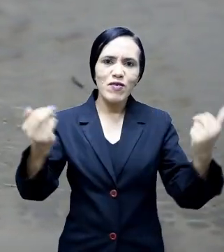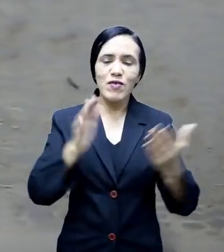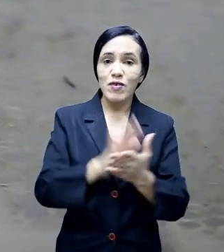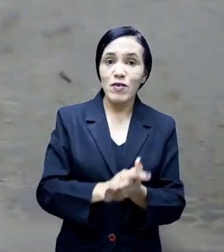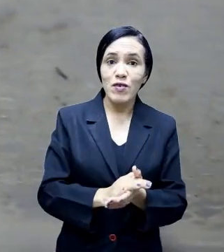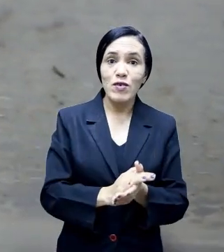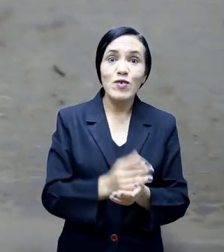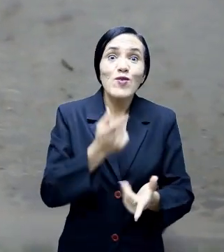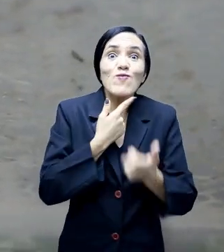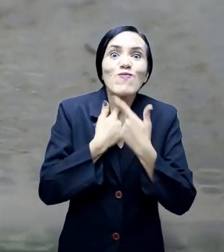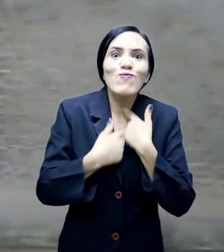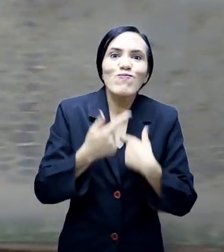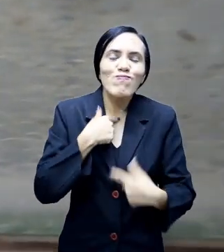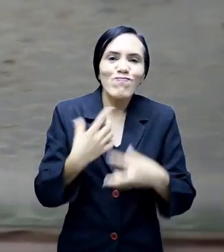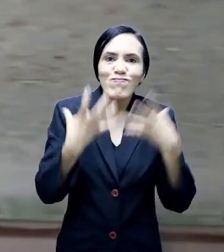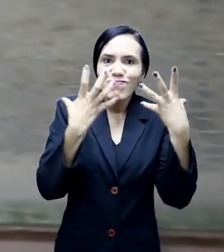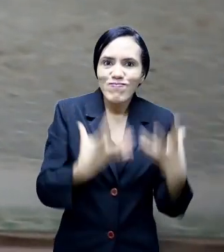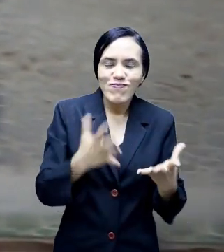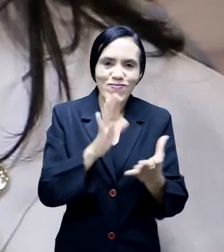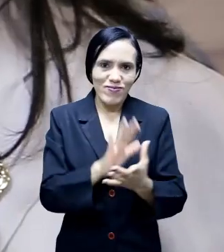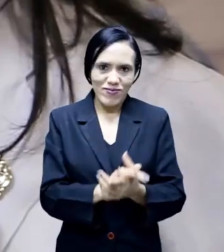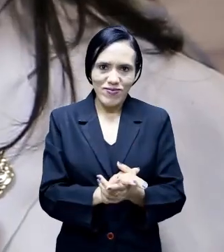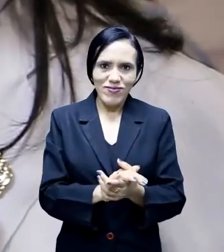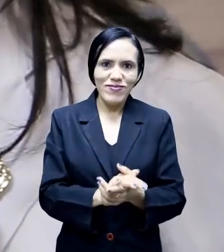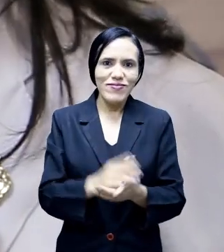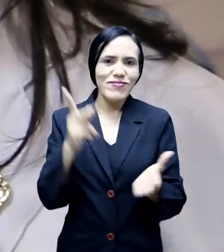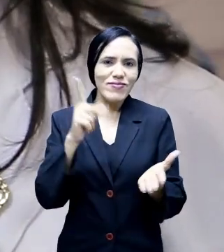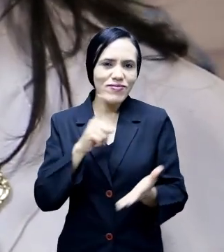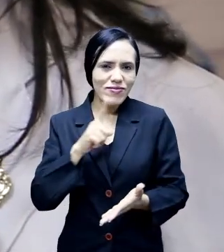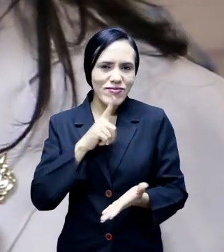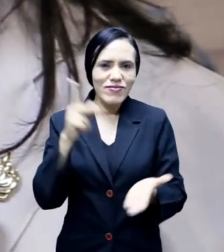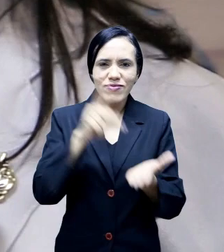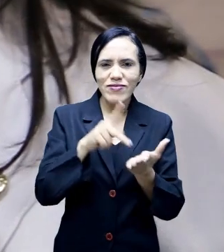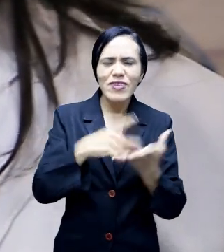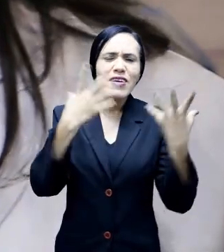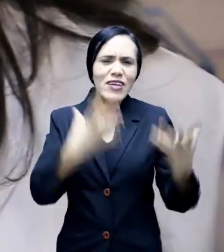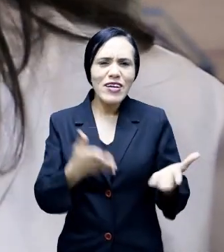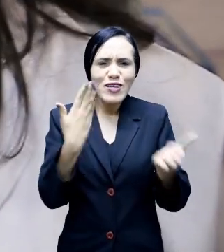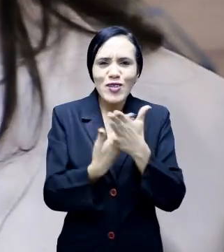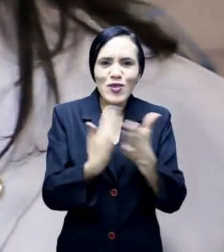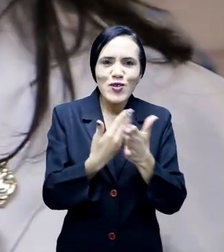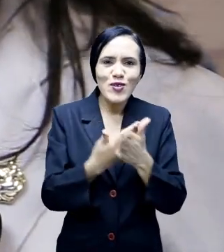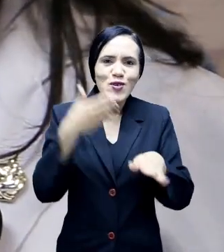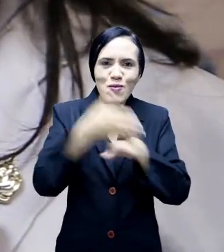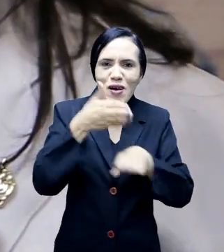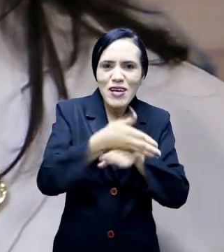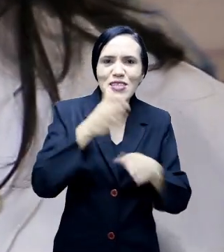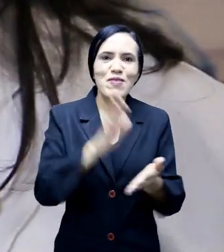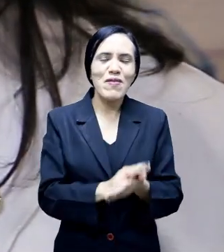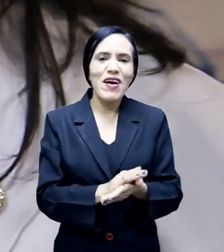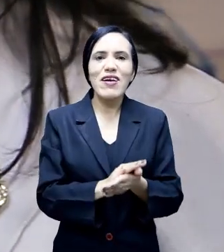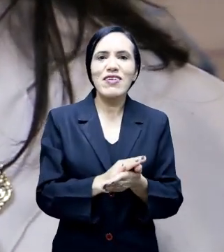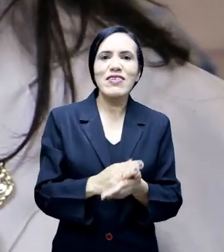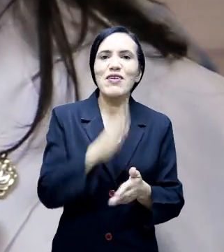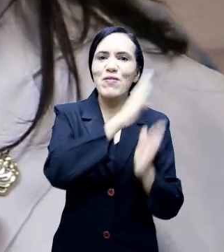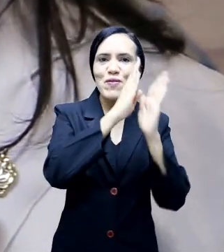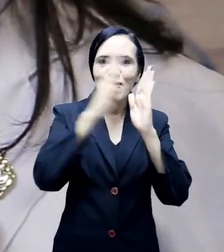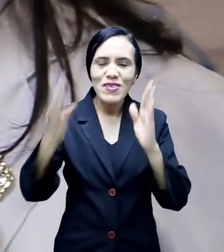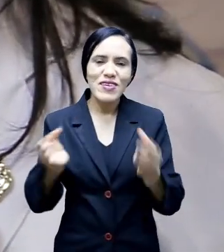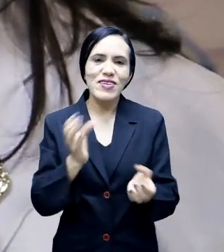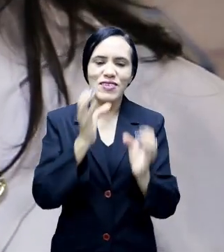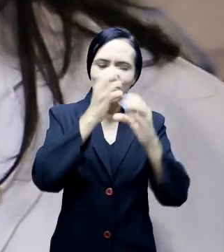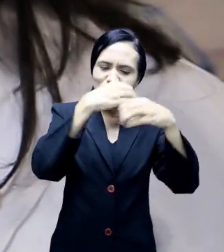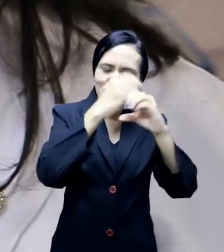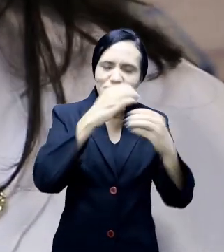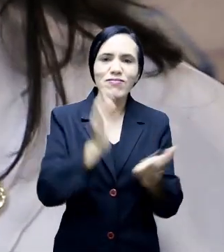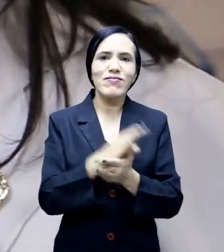Esse gosto de realmente estar aqui, querer estudar, frequentar a biblioteca e os laboratórios e